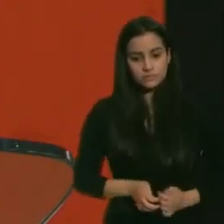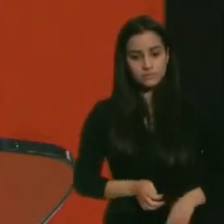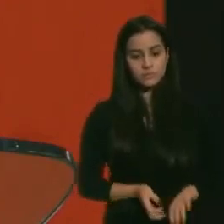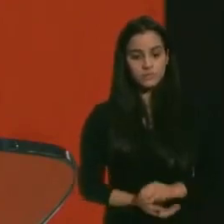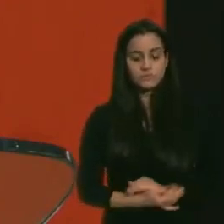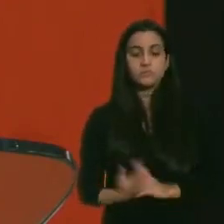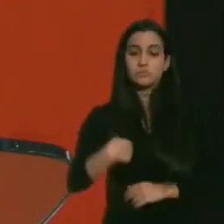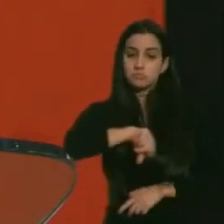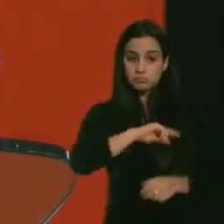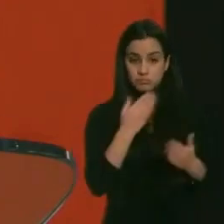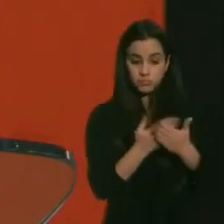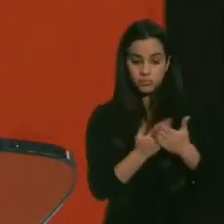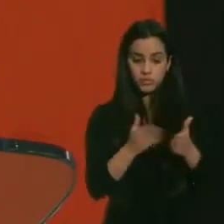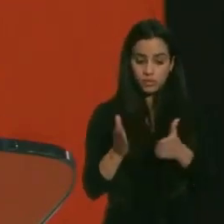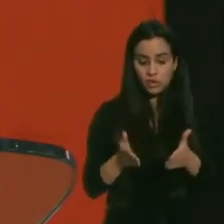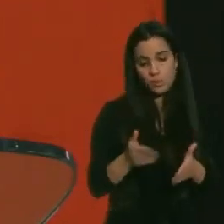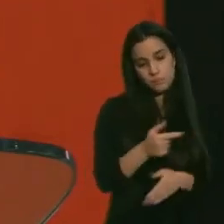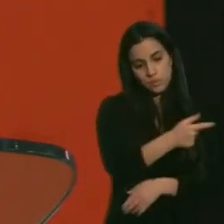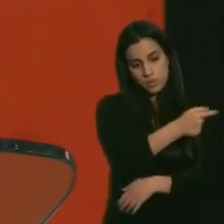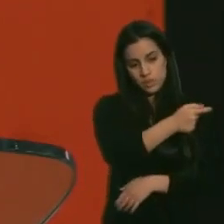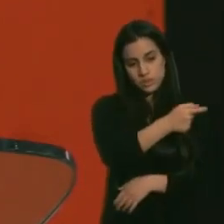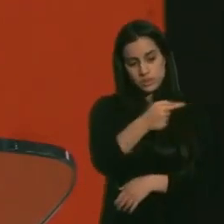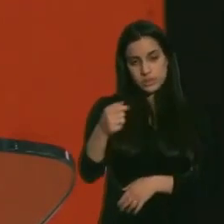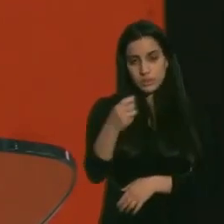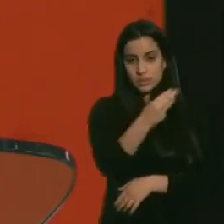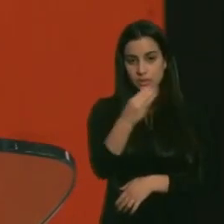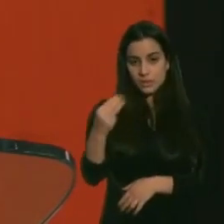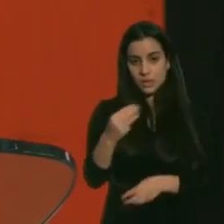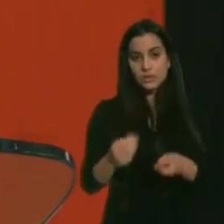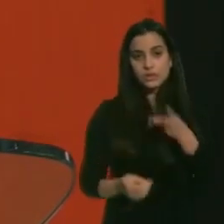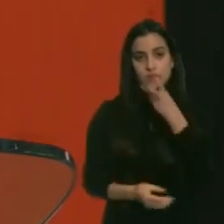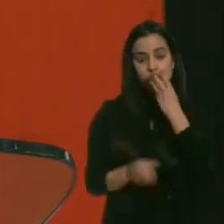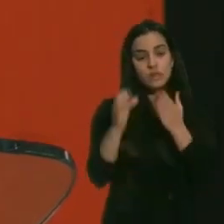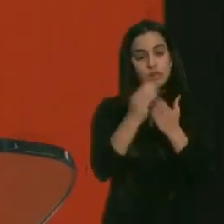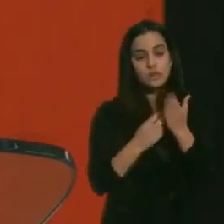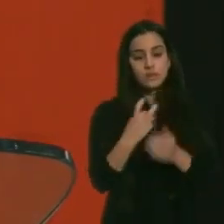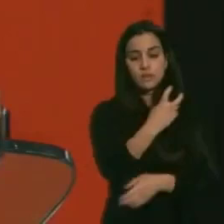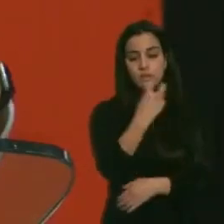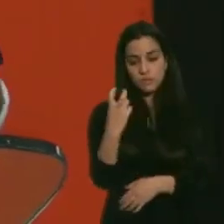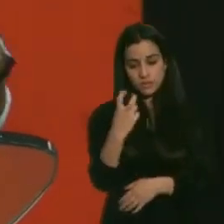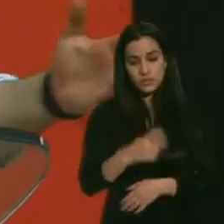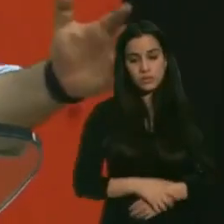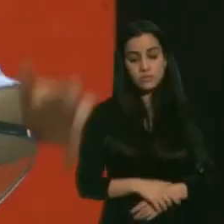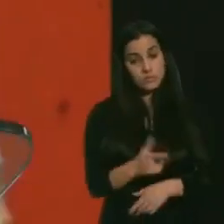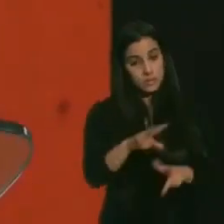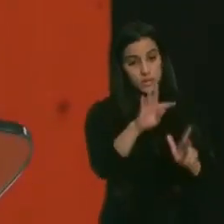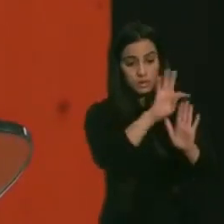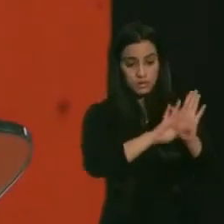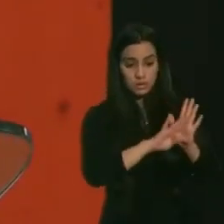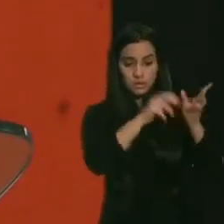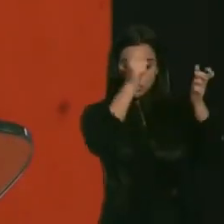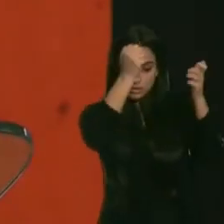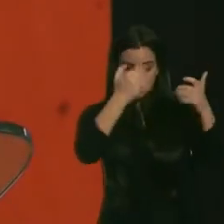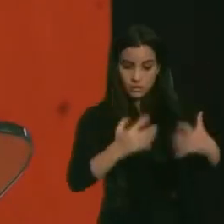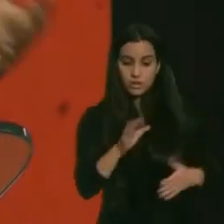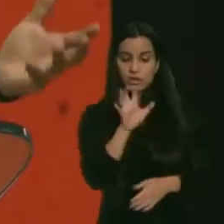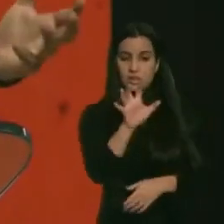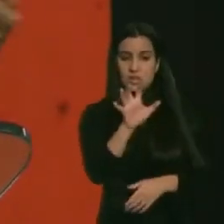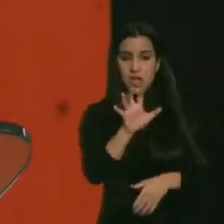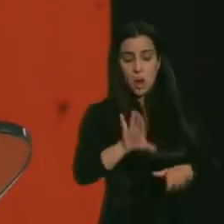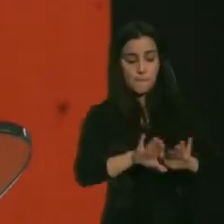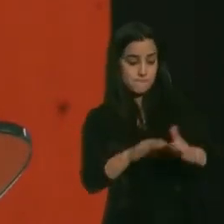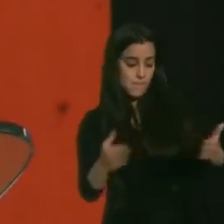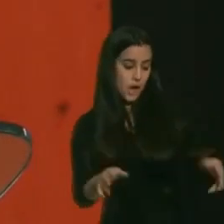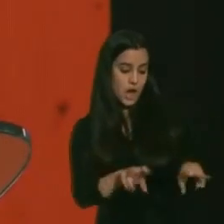Nós vamos estudar nas próximas 3 semanas Isaías 55. Esse texto fala de um